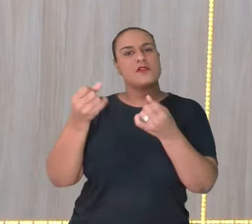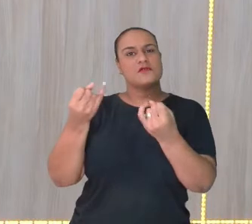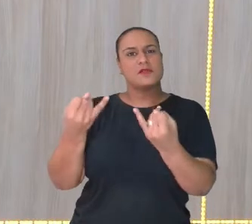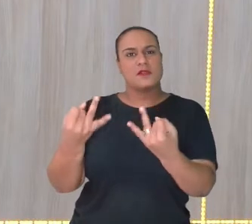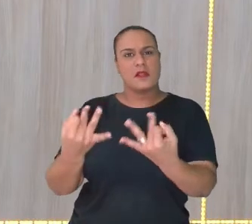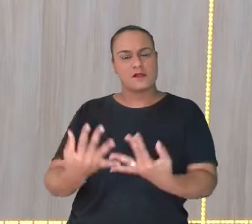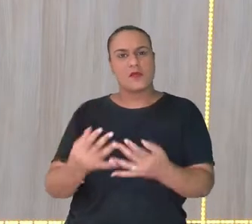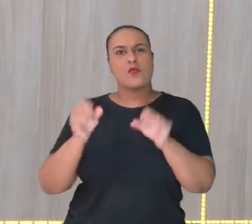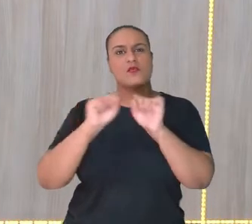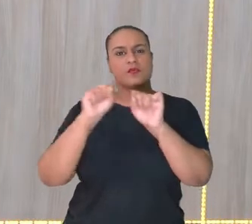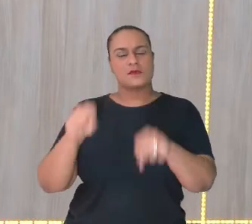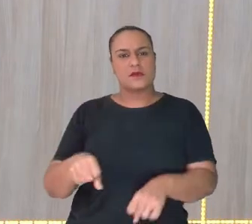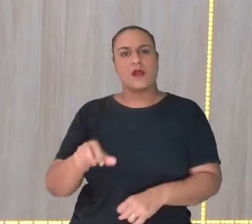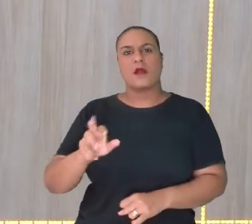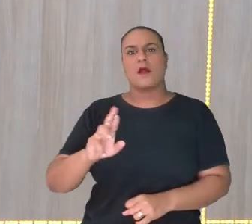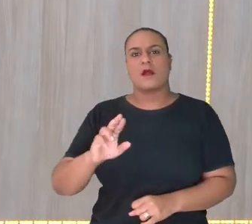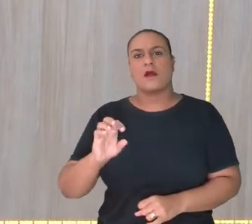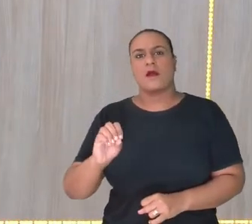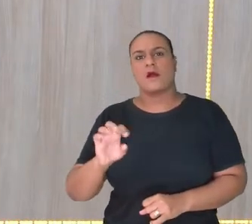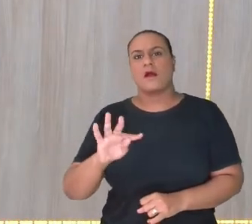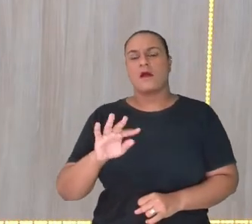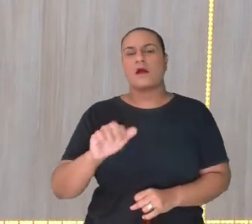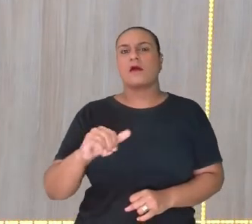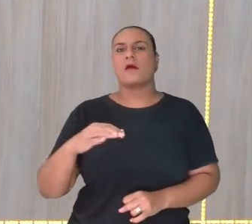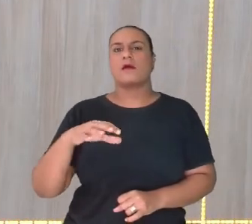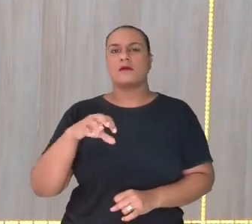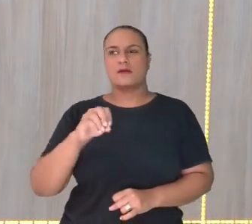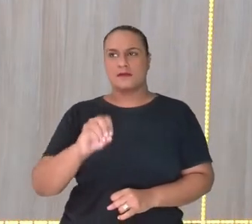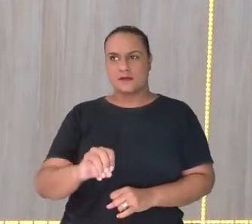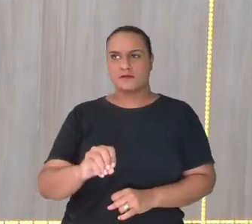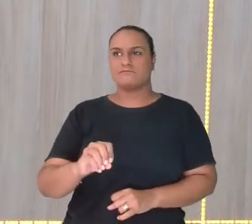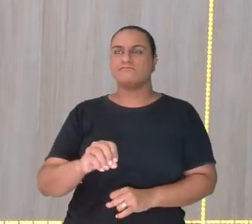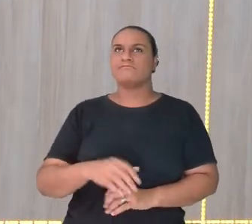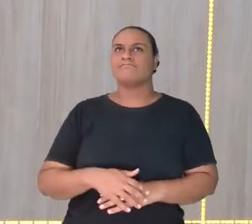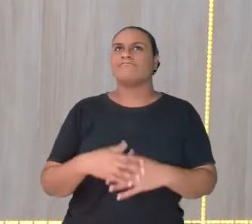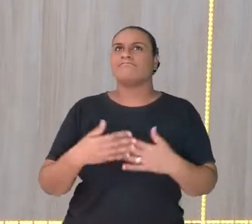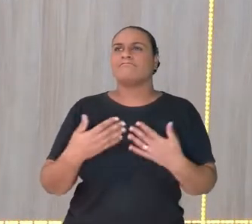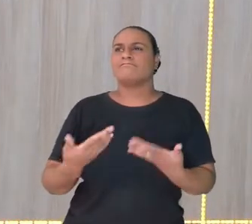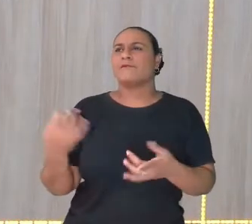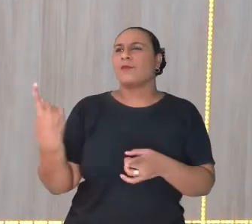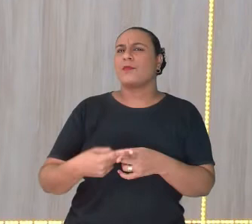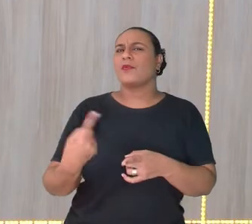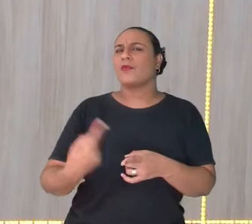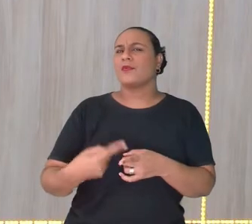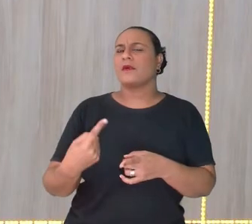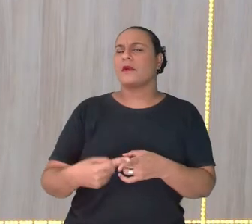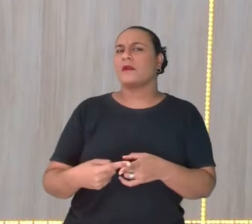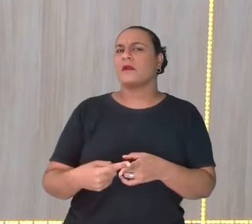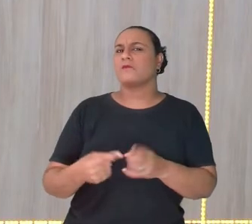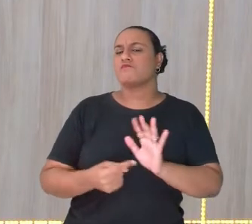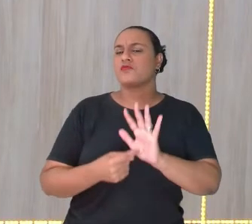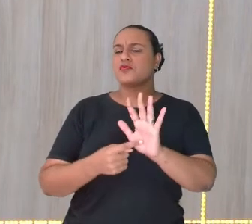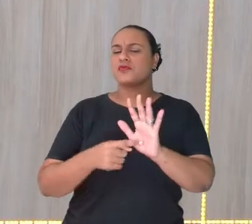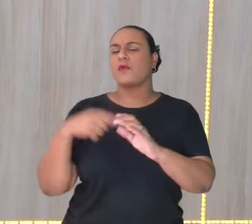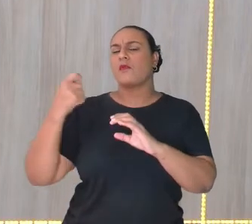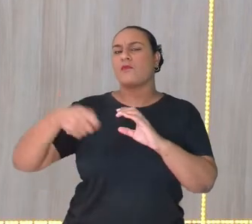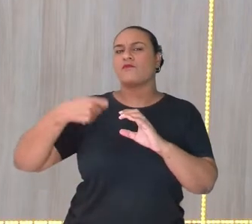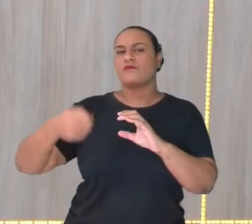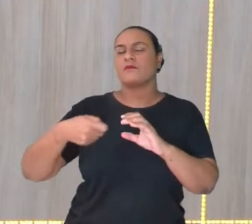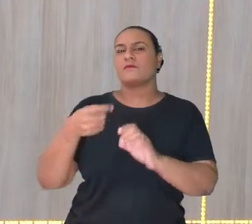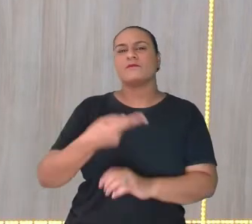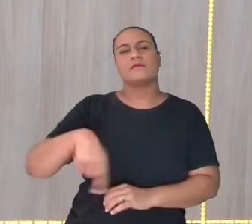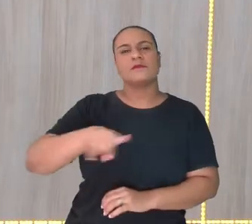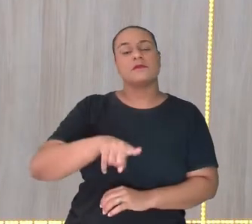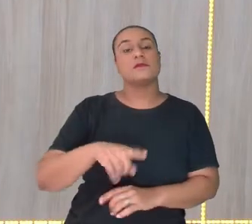sistema chamado de rotação de culturas. Aí por que é que a gente colocou esse vídeo?